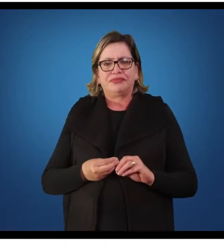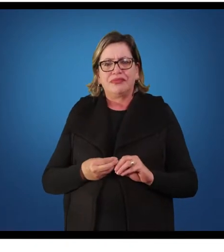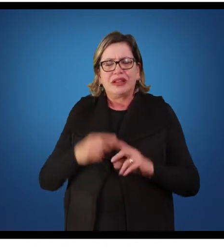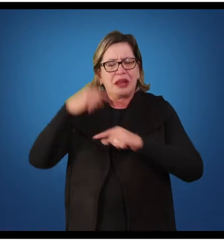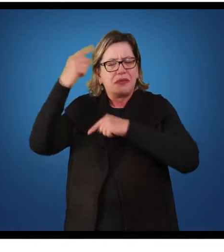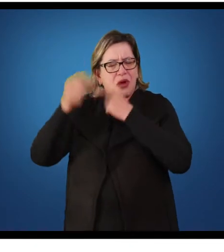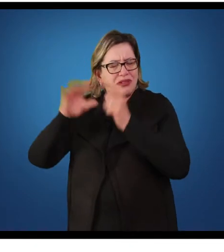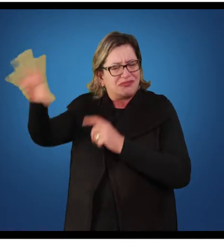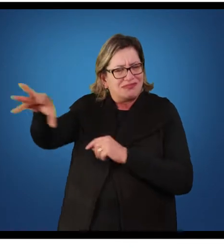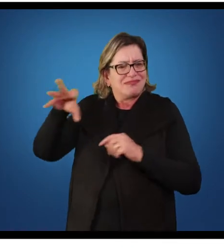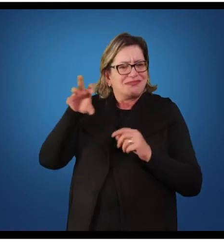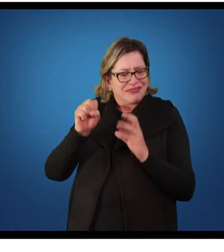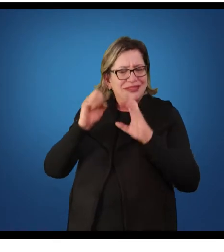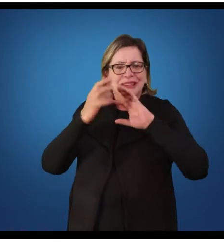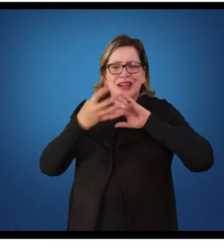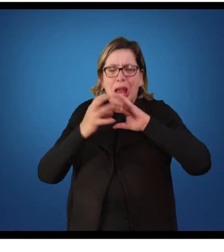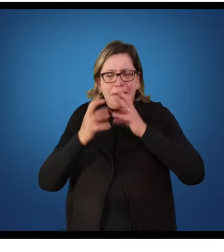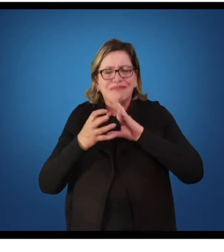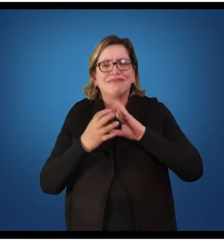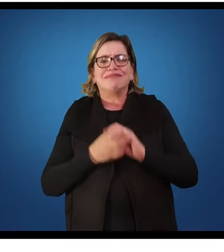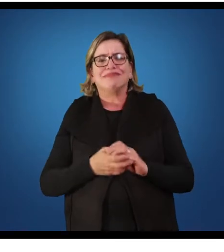Pega depois, isso.